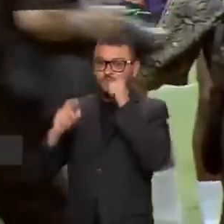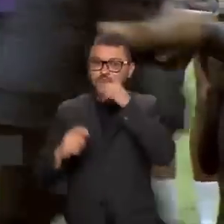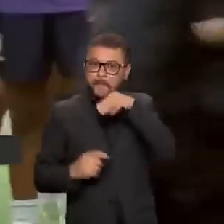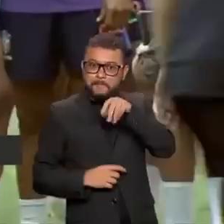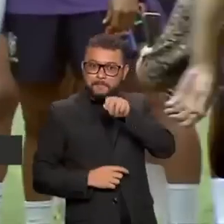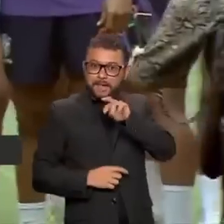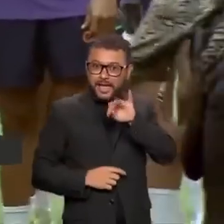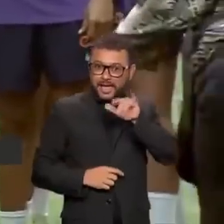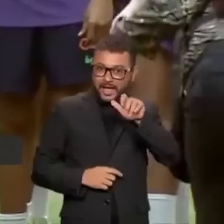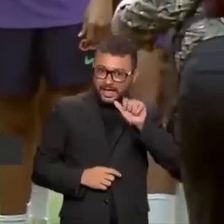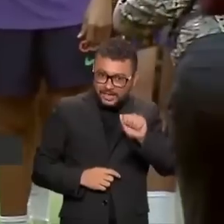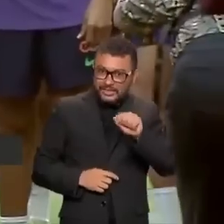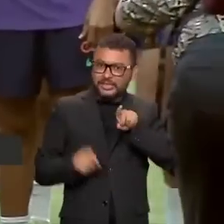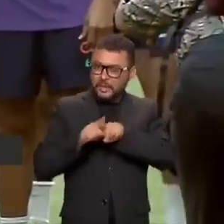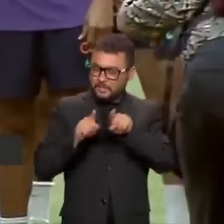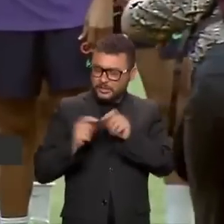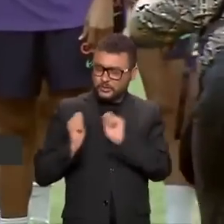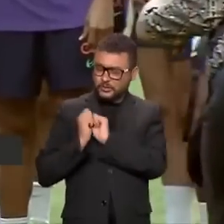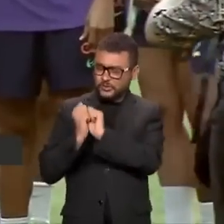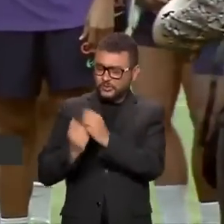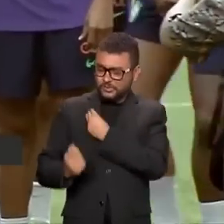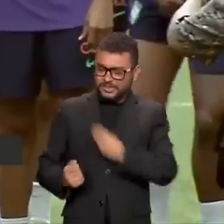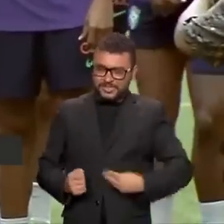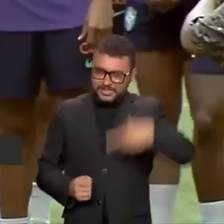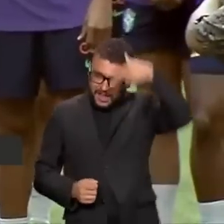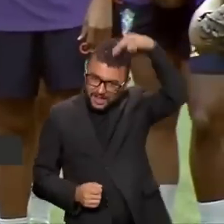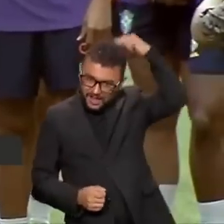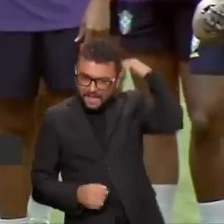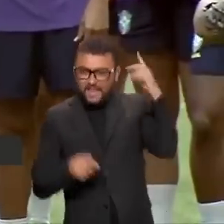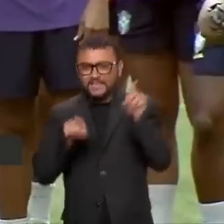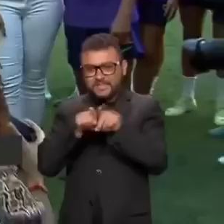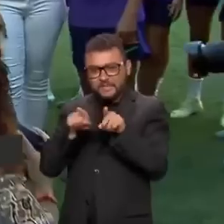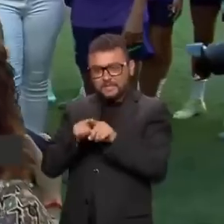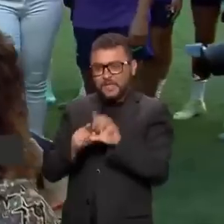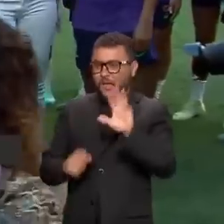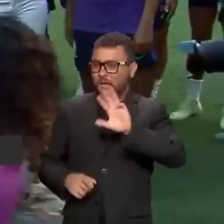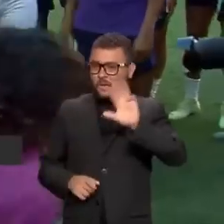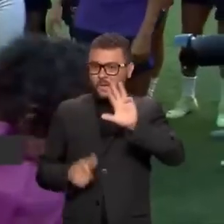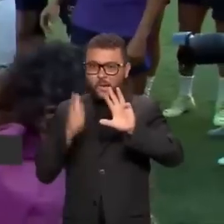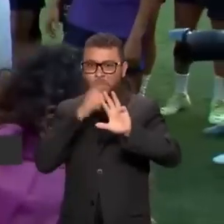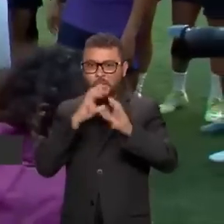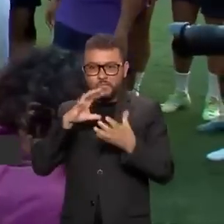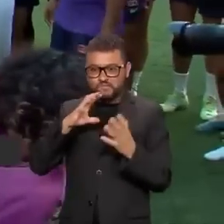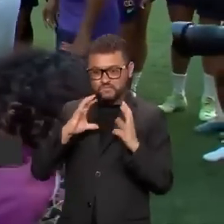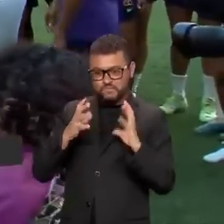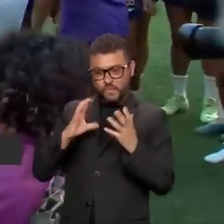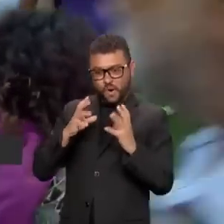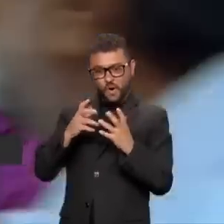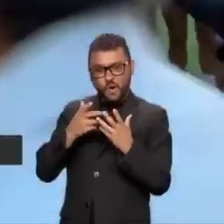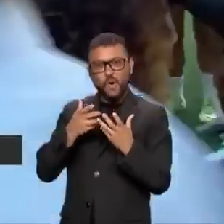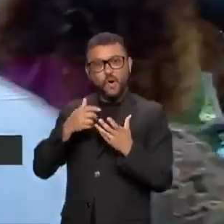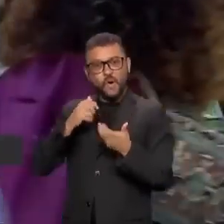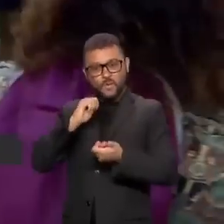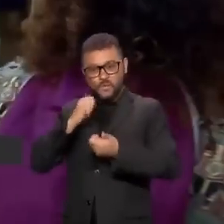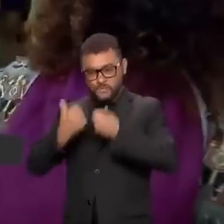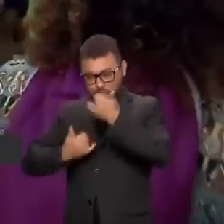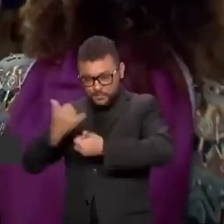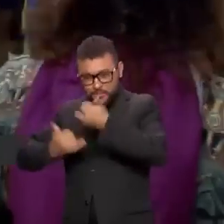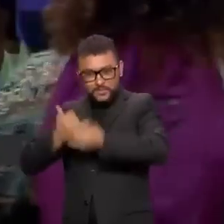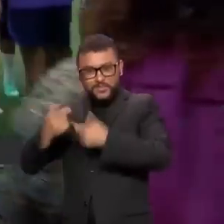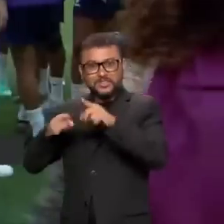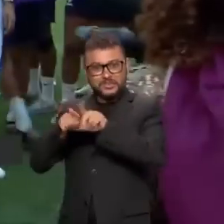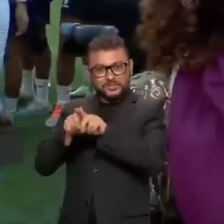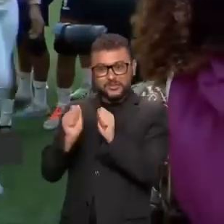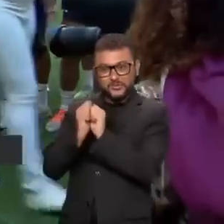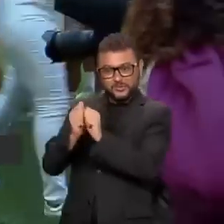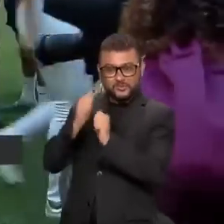com a ministra Aniele Franco, o presidente Lula ganhou uma bola de futebol, brincou com a bola ali com a